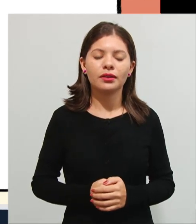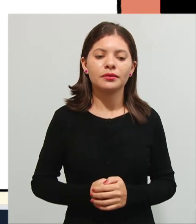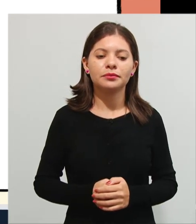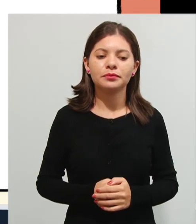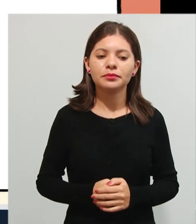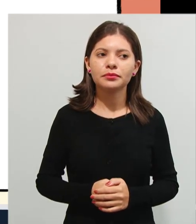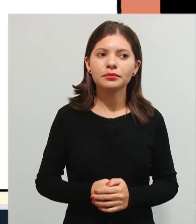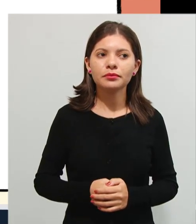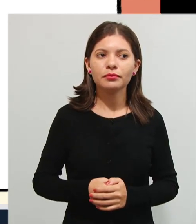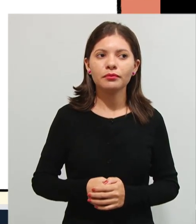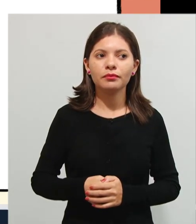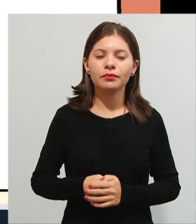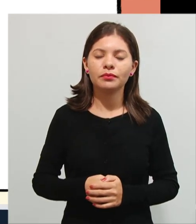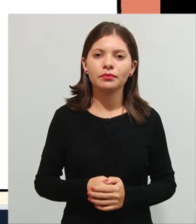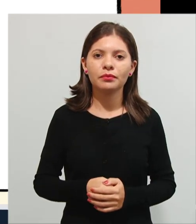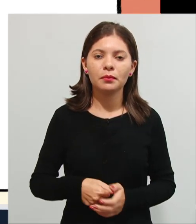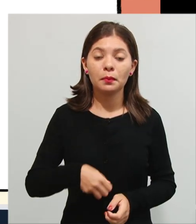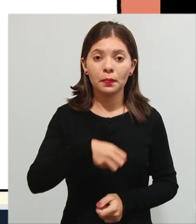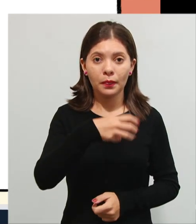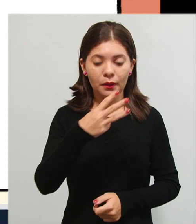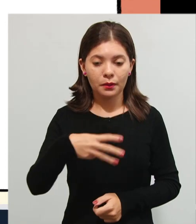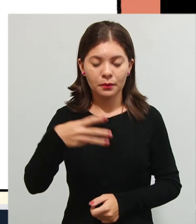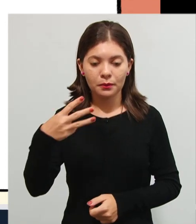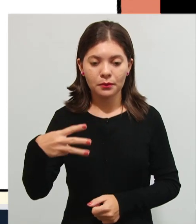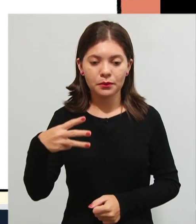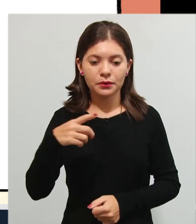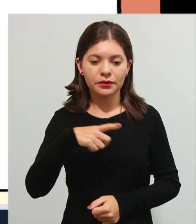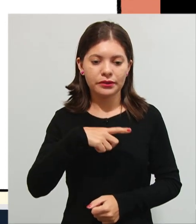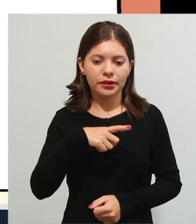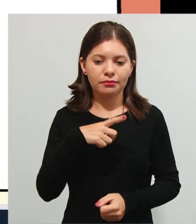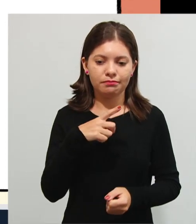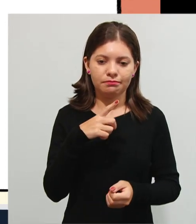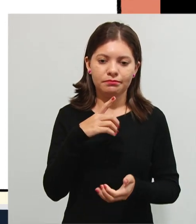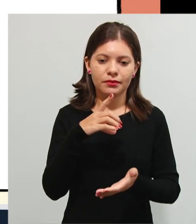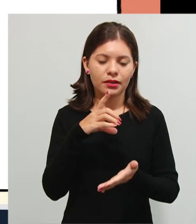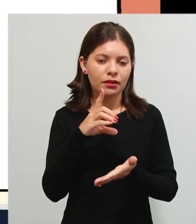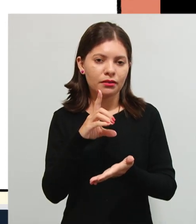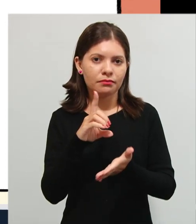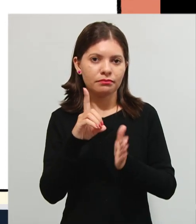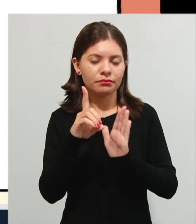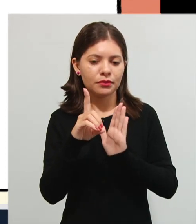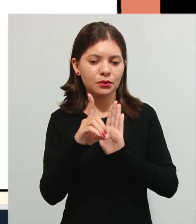relação ao pacote Office, no Word nós vamos estar fazendo